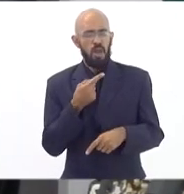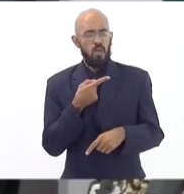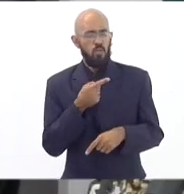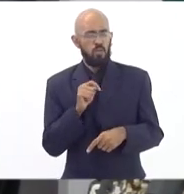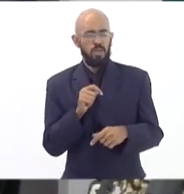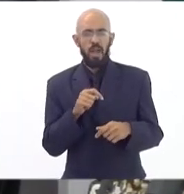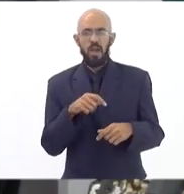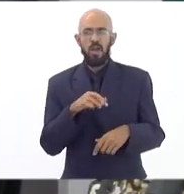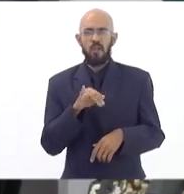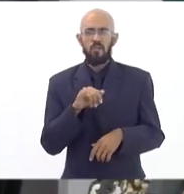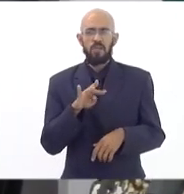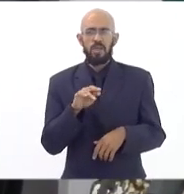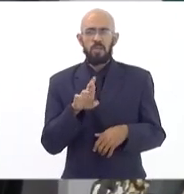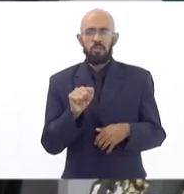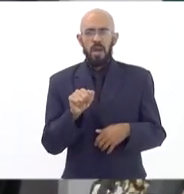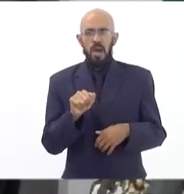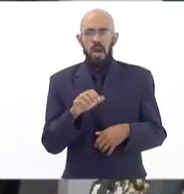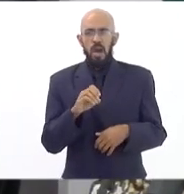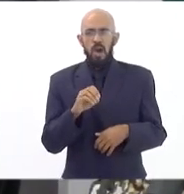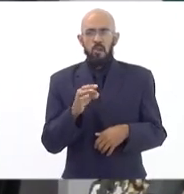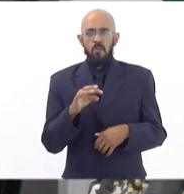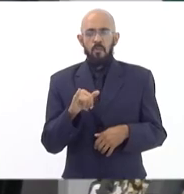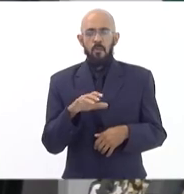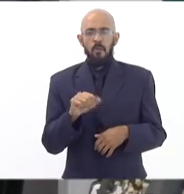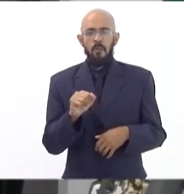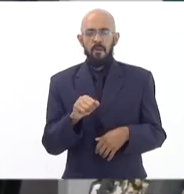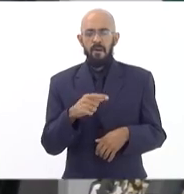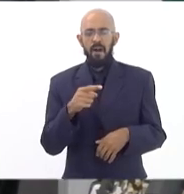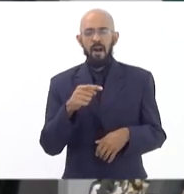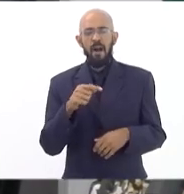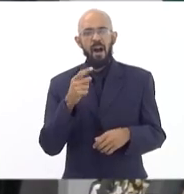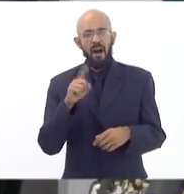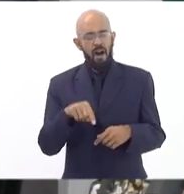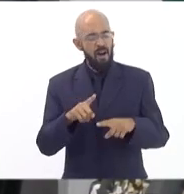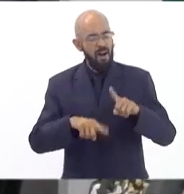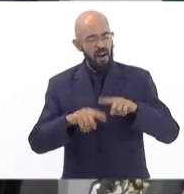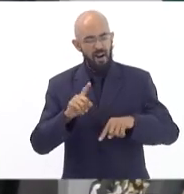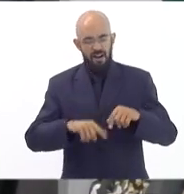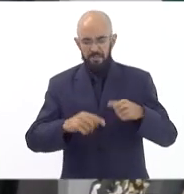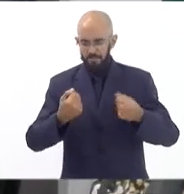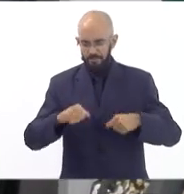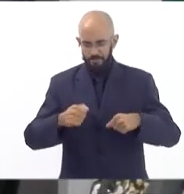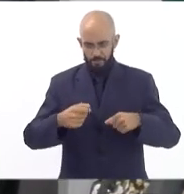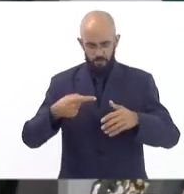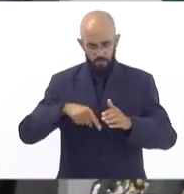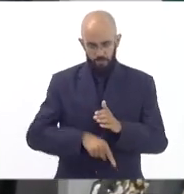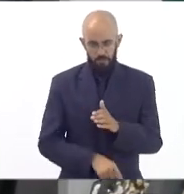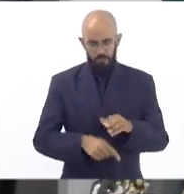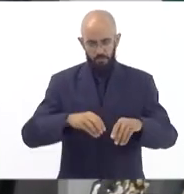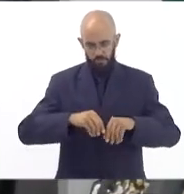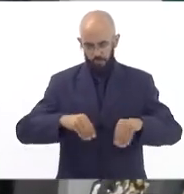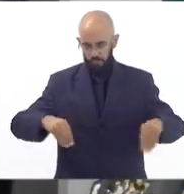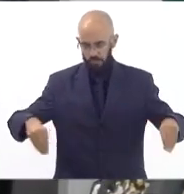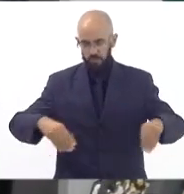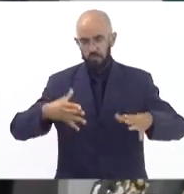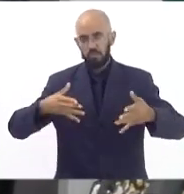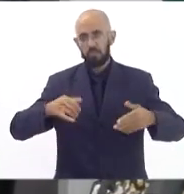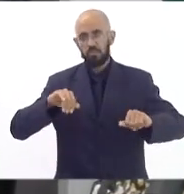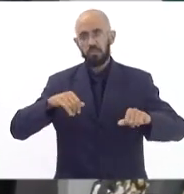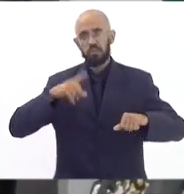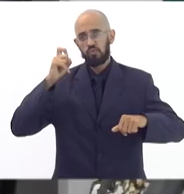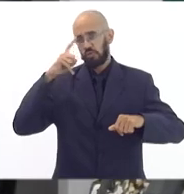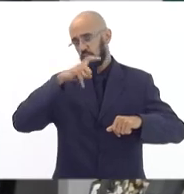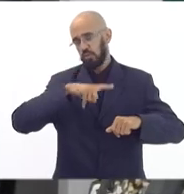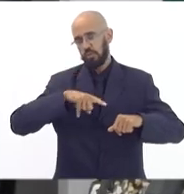no negócio da fibra ótica é exatamente o material que devo a ser enterrado uma determinada profundidade que dificulta e